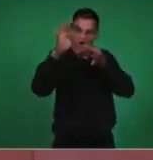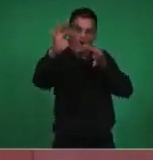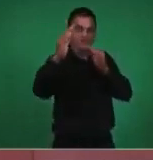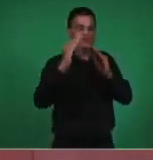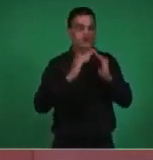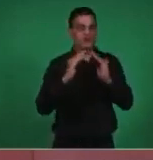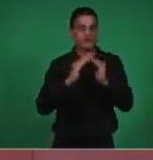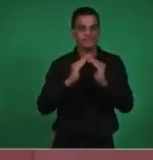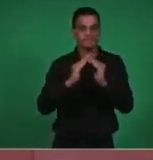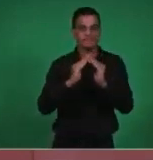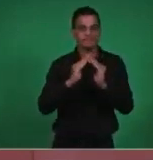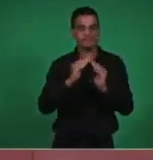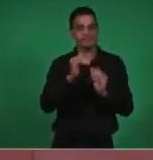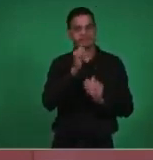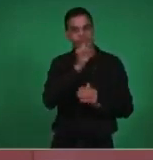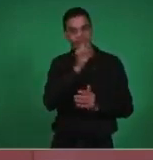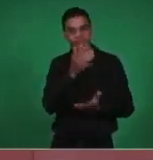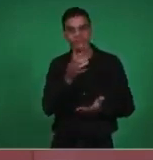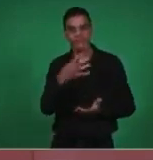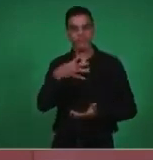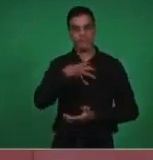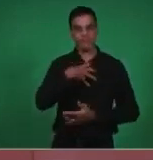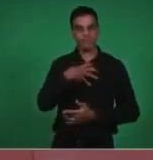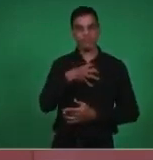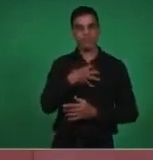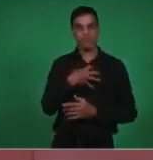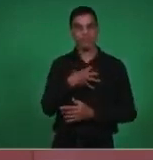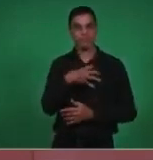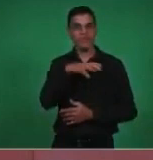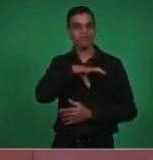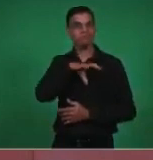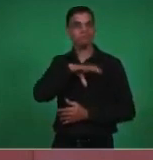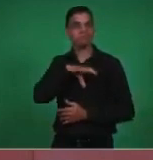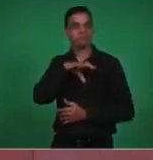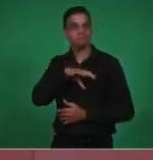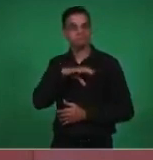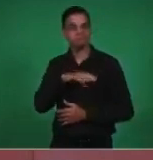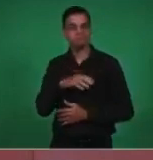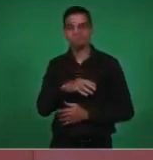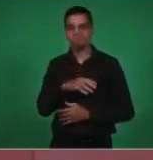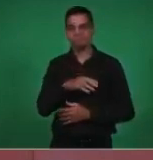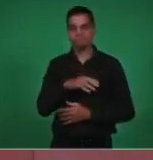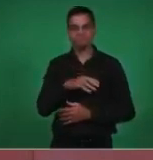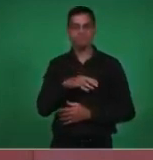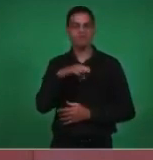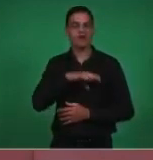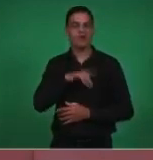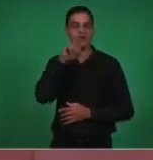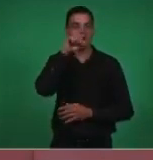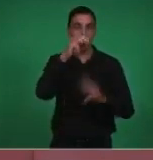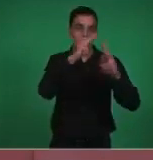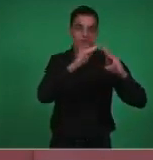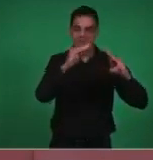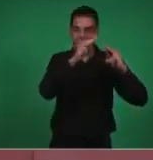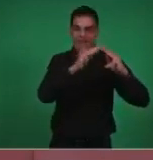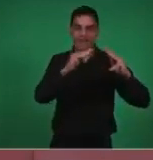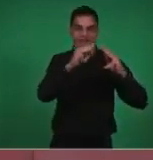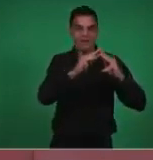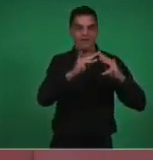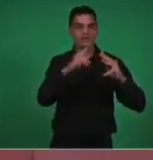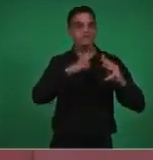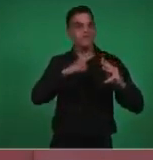Portugal, nós estamos no Manaim de Lisboa, com um grupo grande de irmãs, atendendo